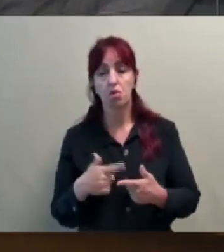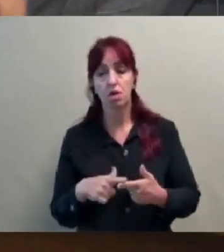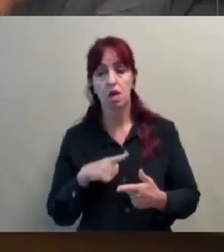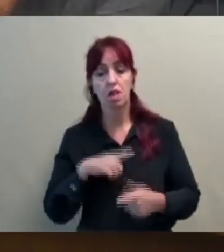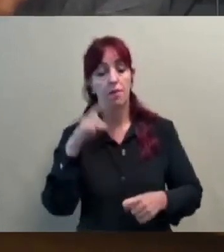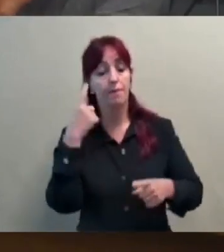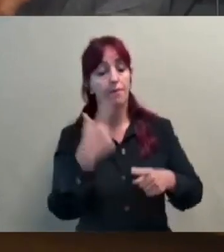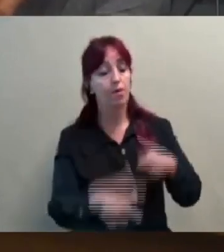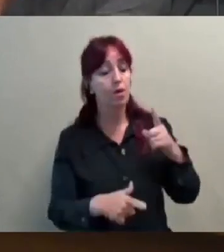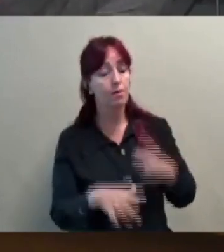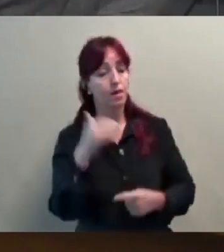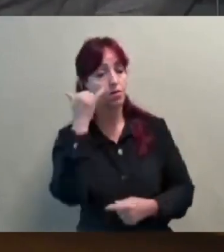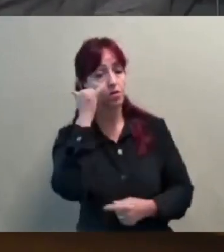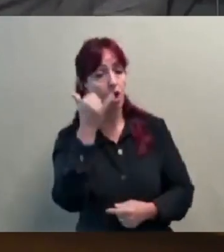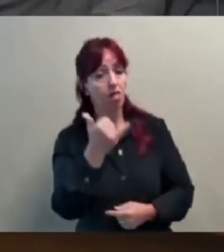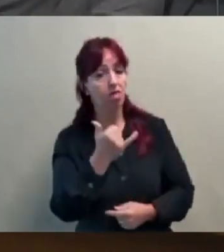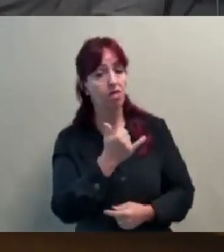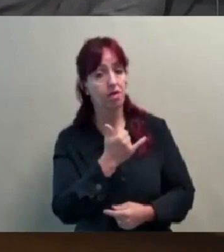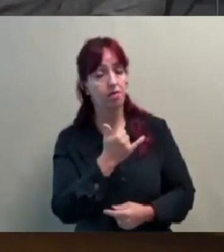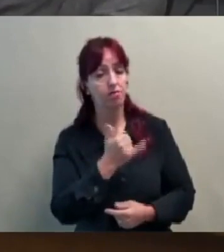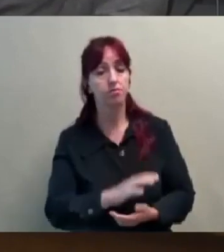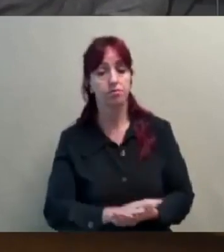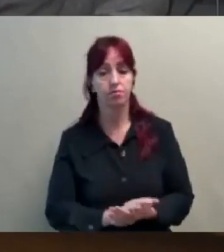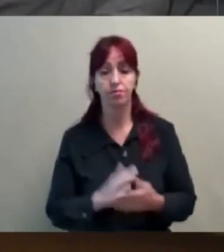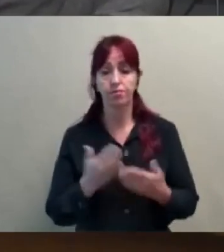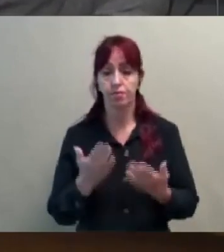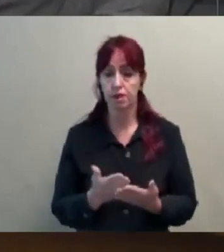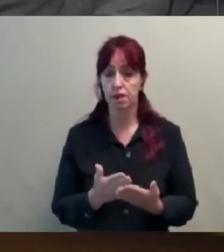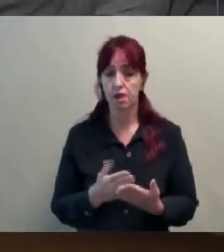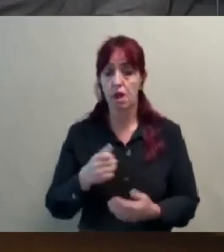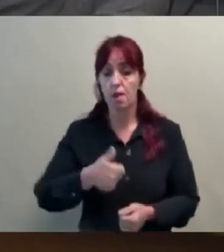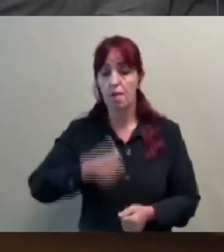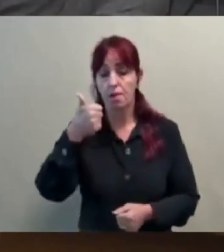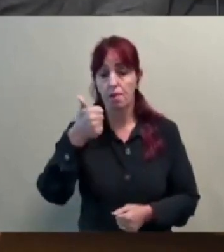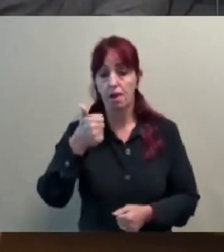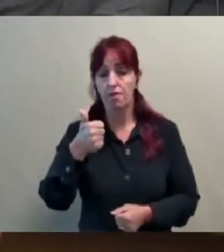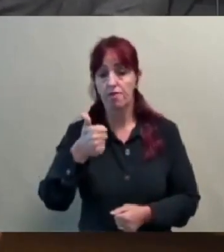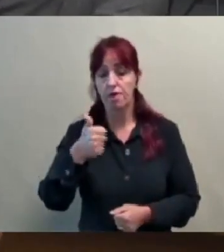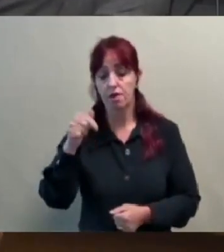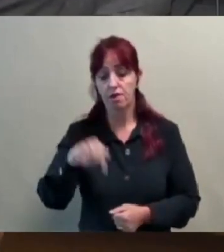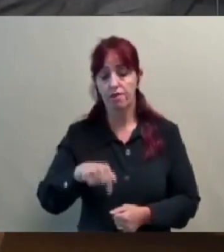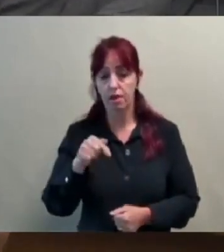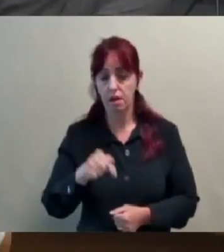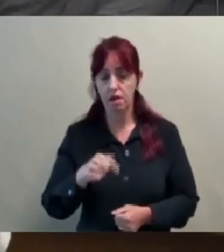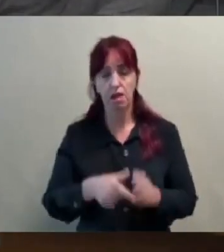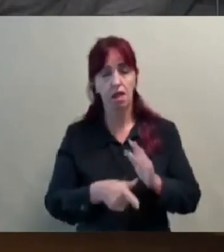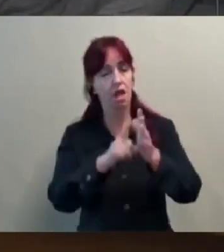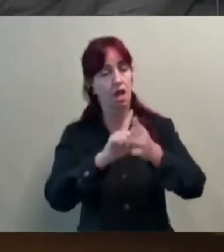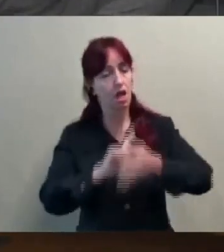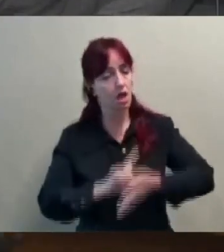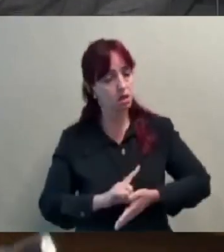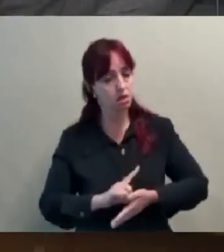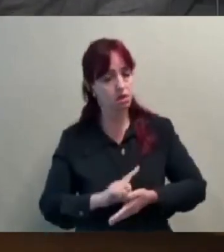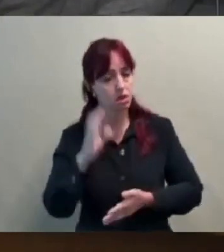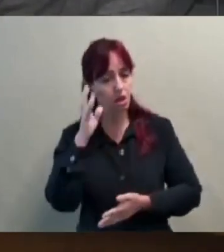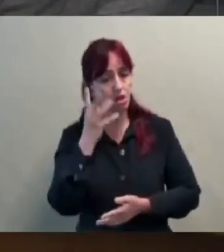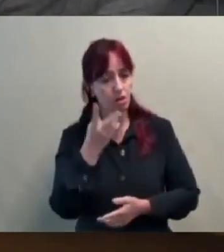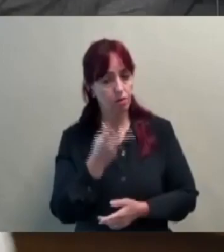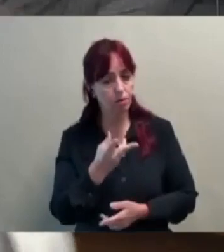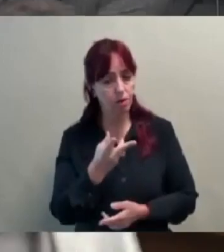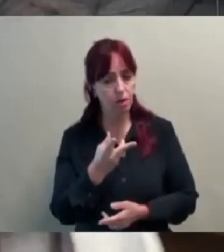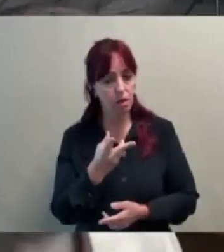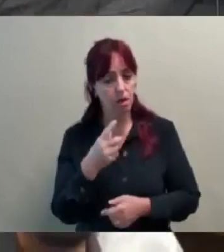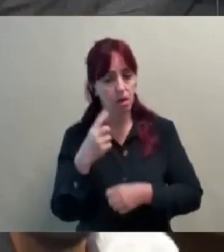atender. Aquela primeira vez que eu vim aqui, antes de tomar a decisão, que eu